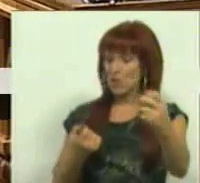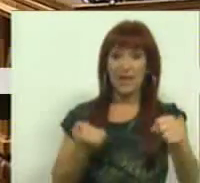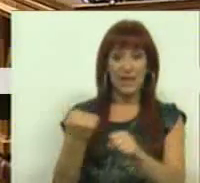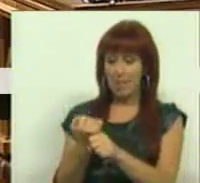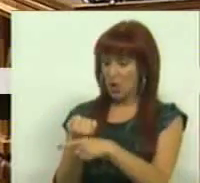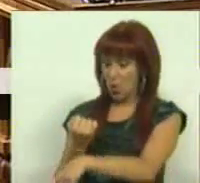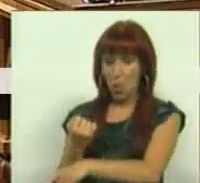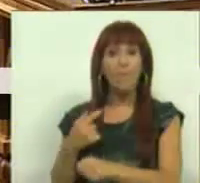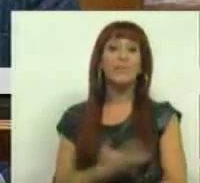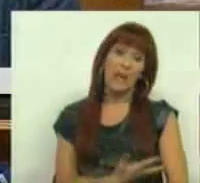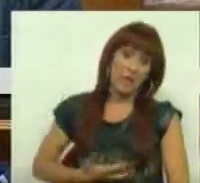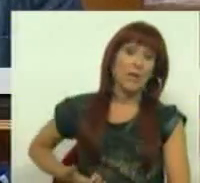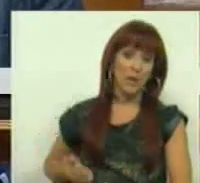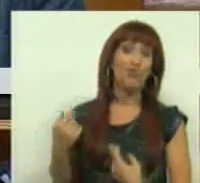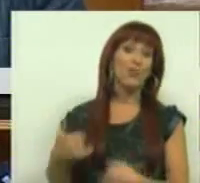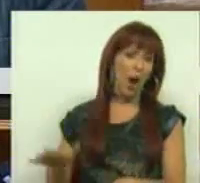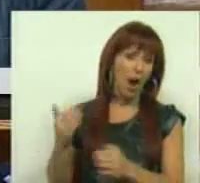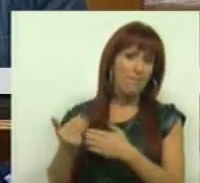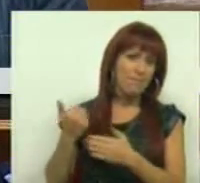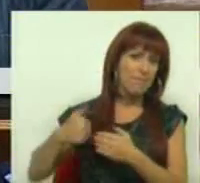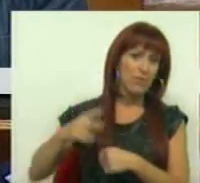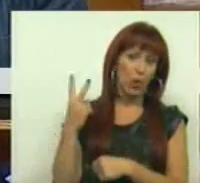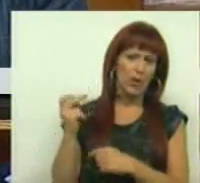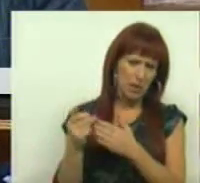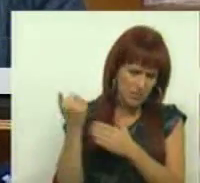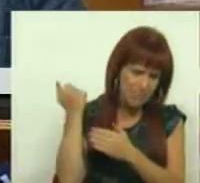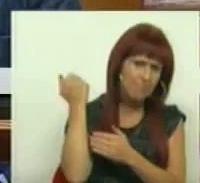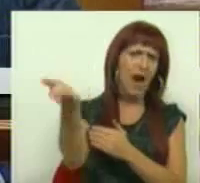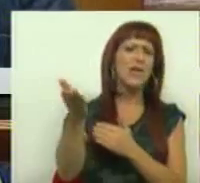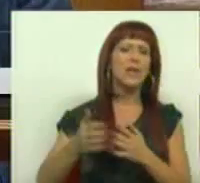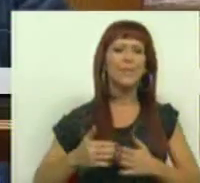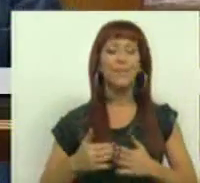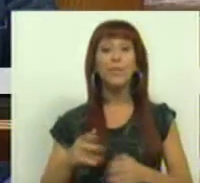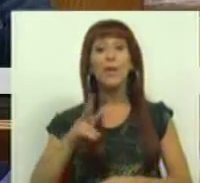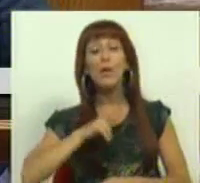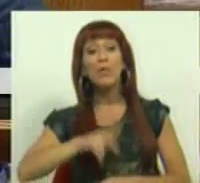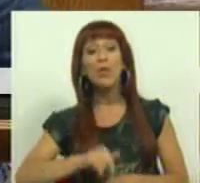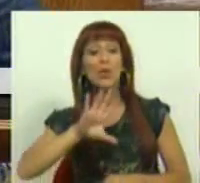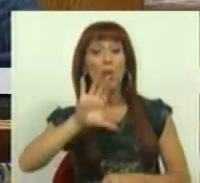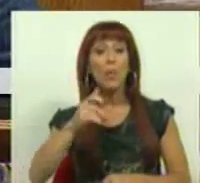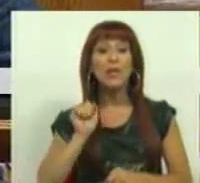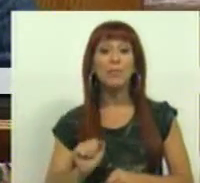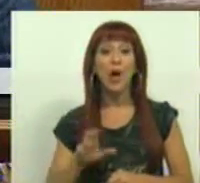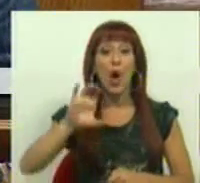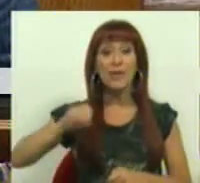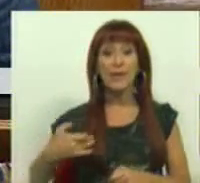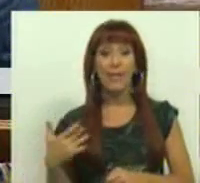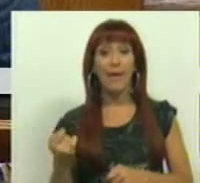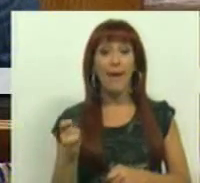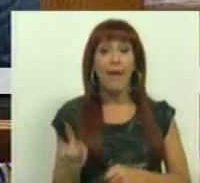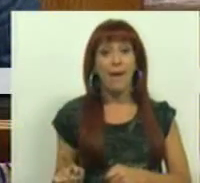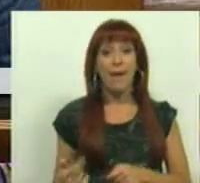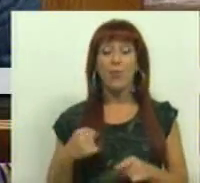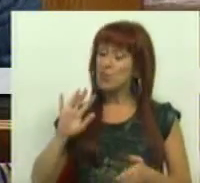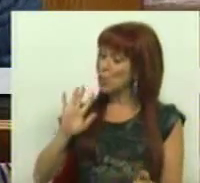emprego está desempregada há mais de 2 anos. Portugal é o país da OCDE